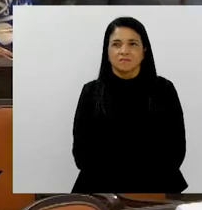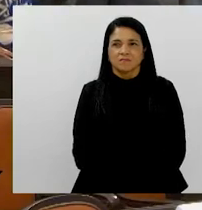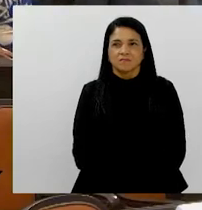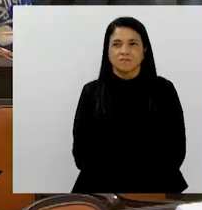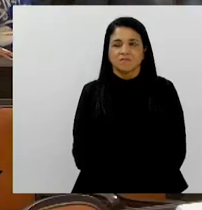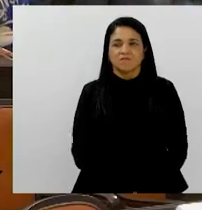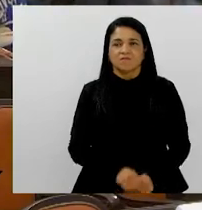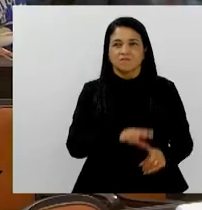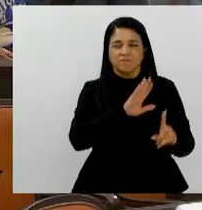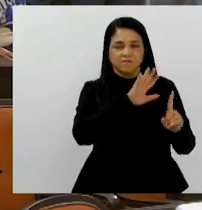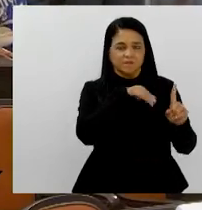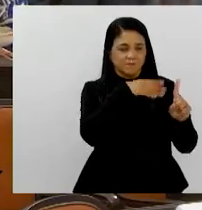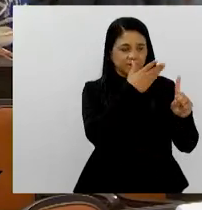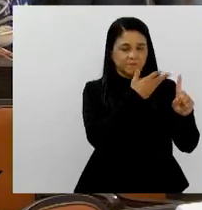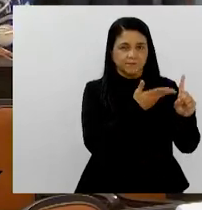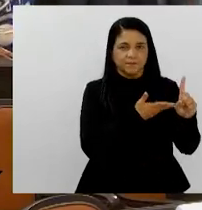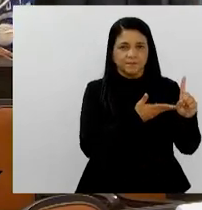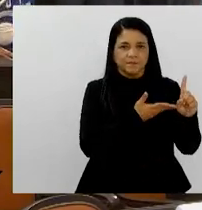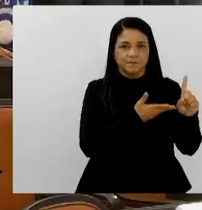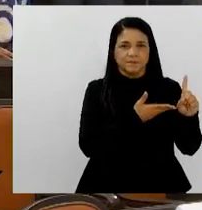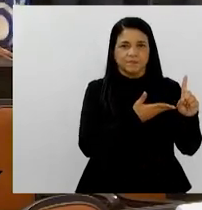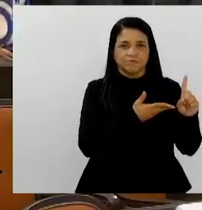Próxima agraciada.